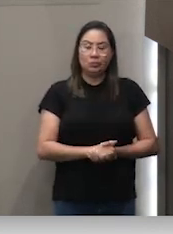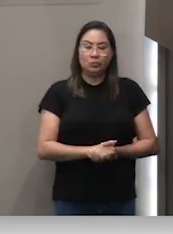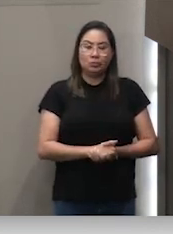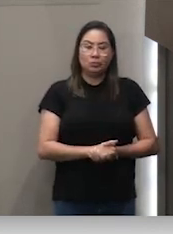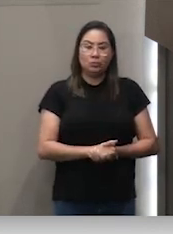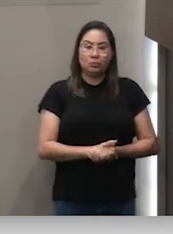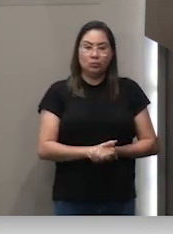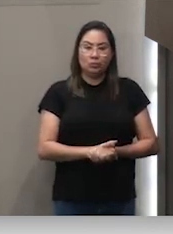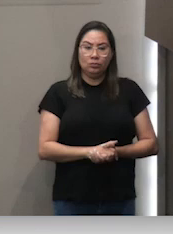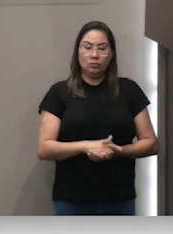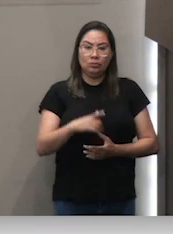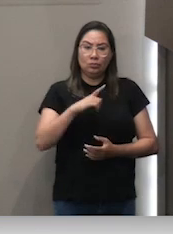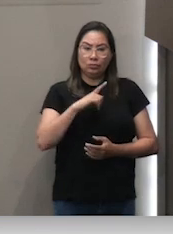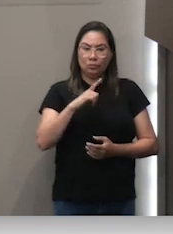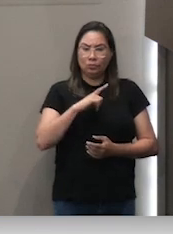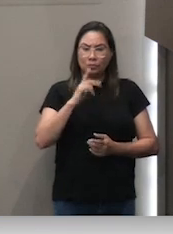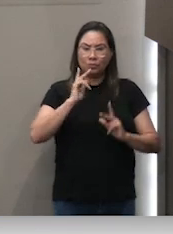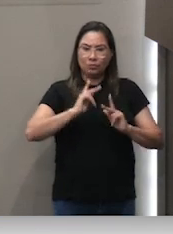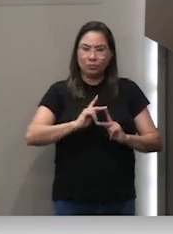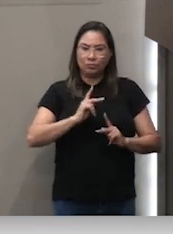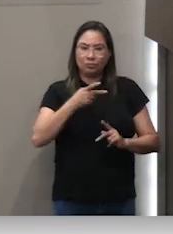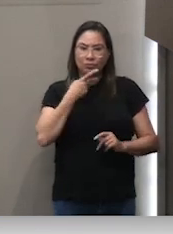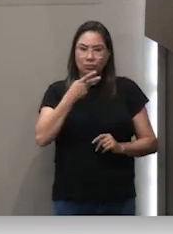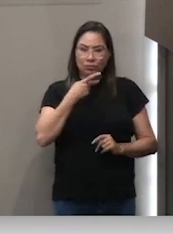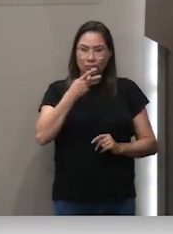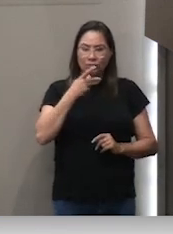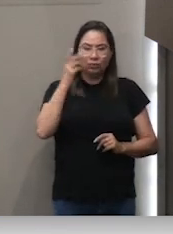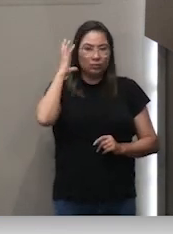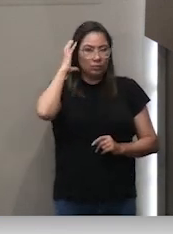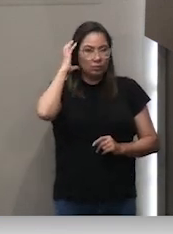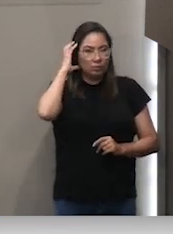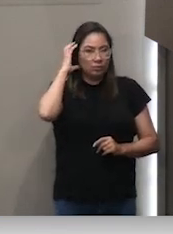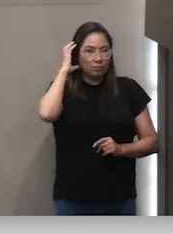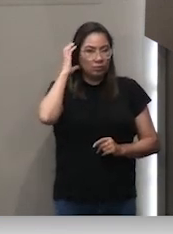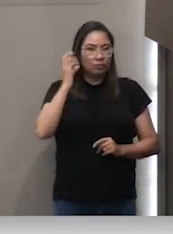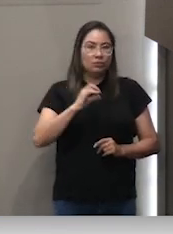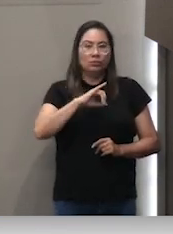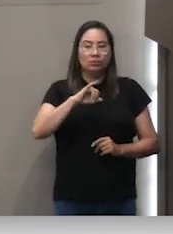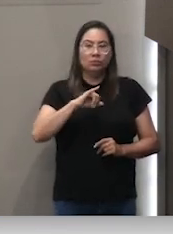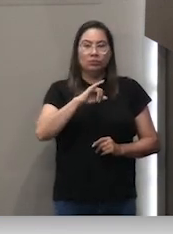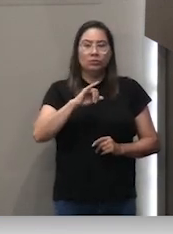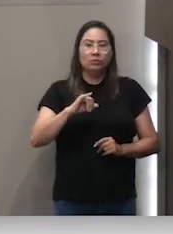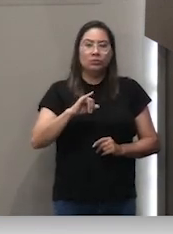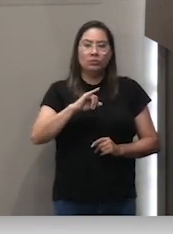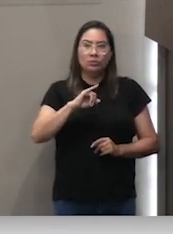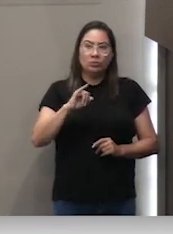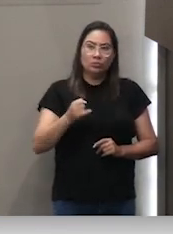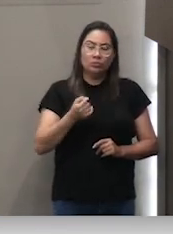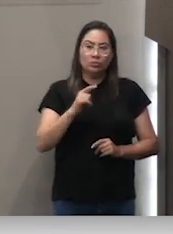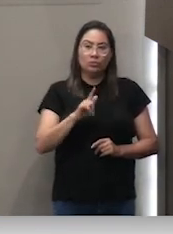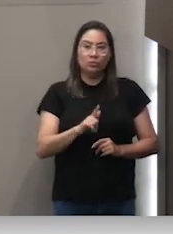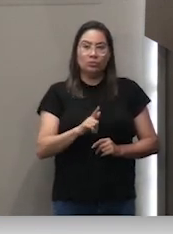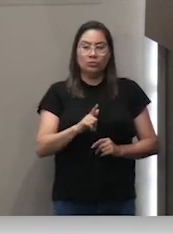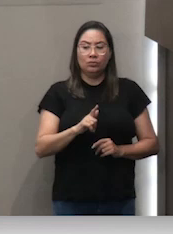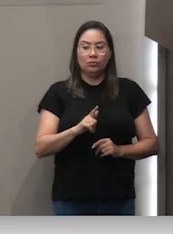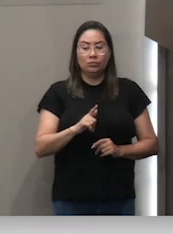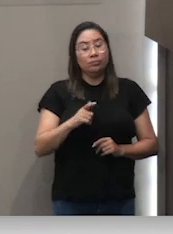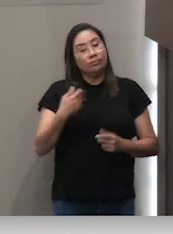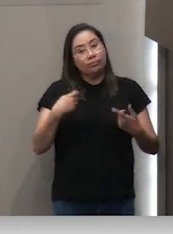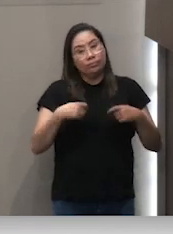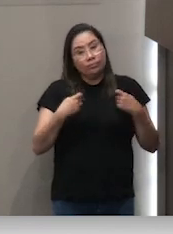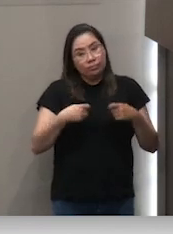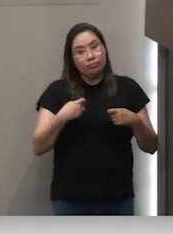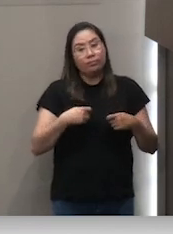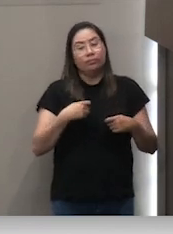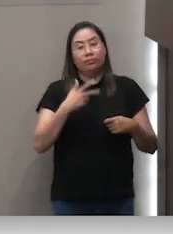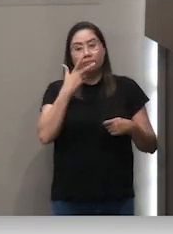um ícone do rádio, JG, não tem como fazer uma gemada se não quebrar os ovos. Ninguém faz uma gemada com